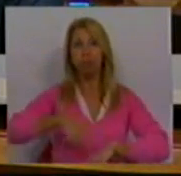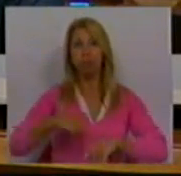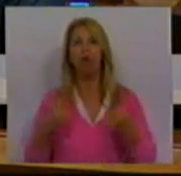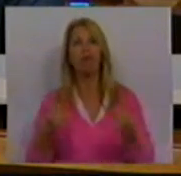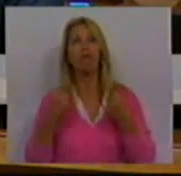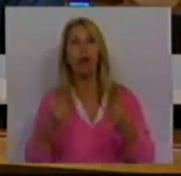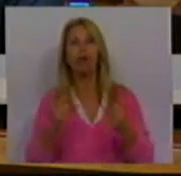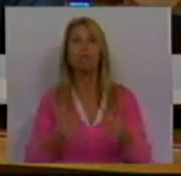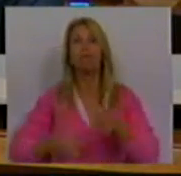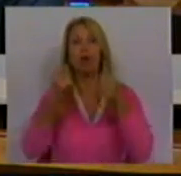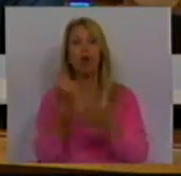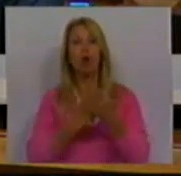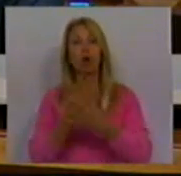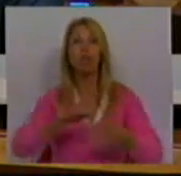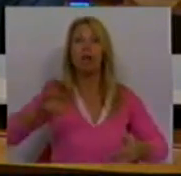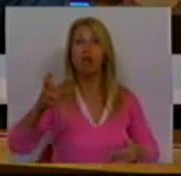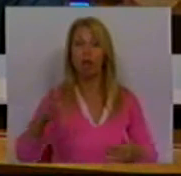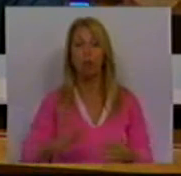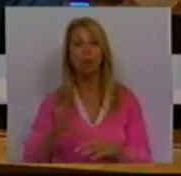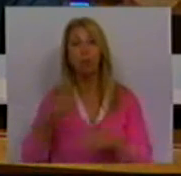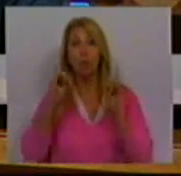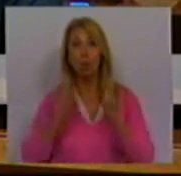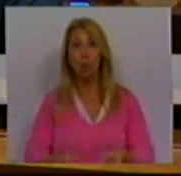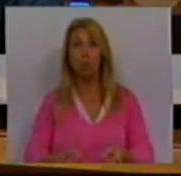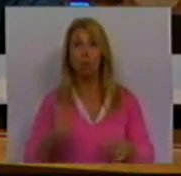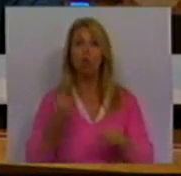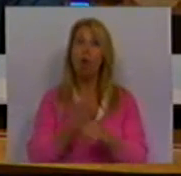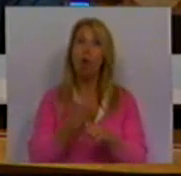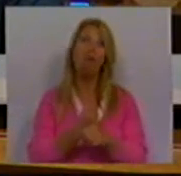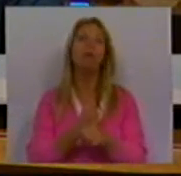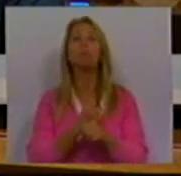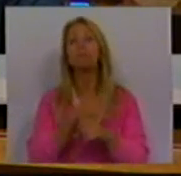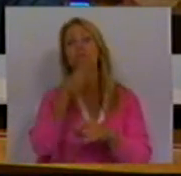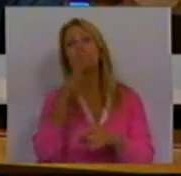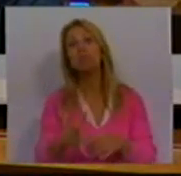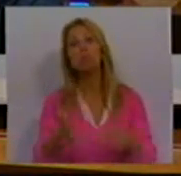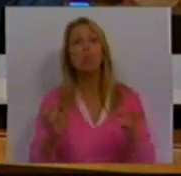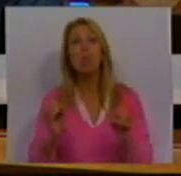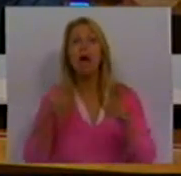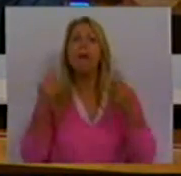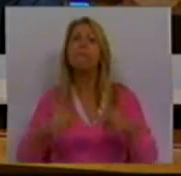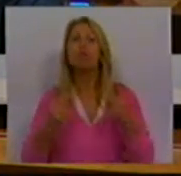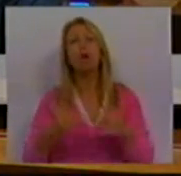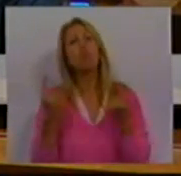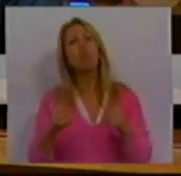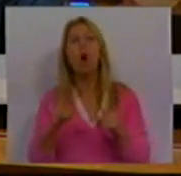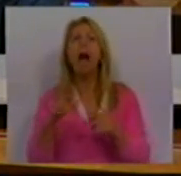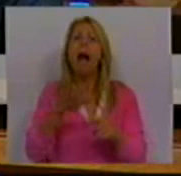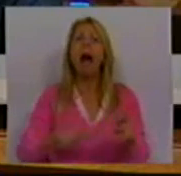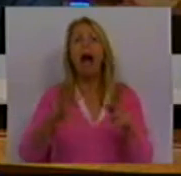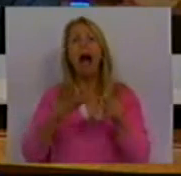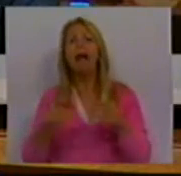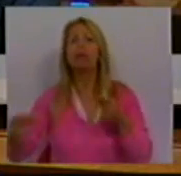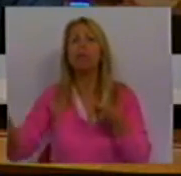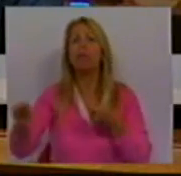região. A quando do lançamento da obra, foi afirmado que ela não teria portagens, com exceção das áreas circundantes de